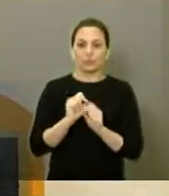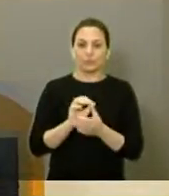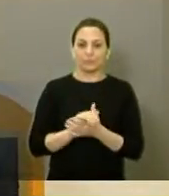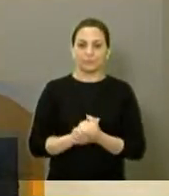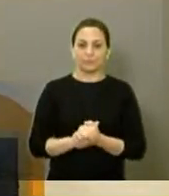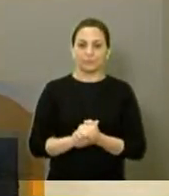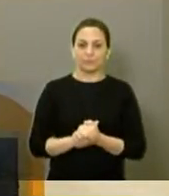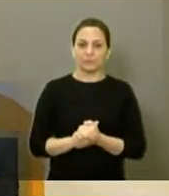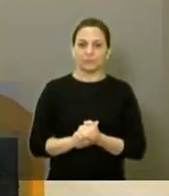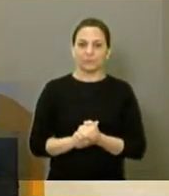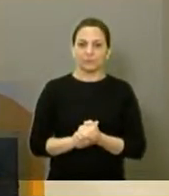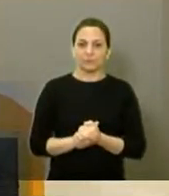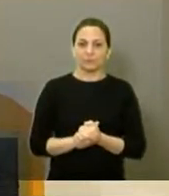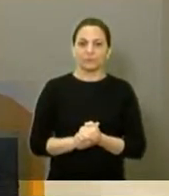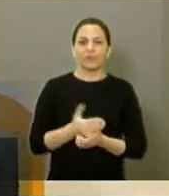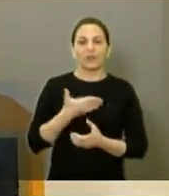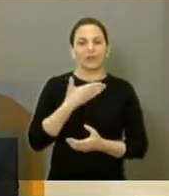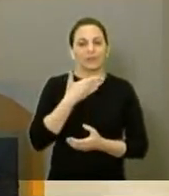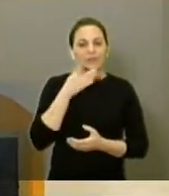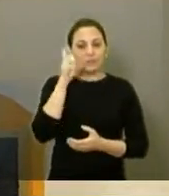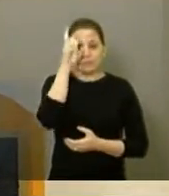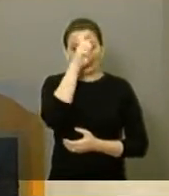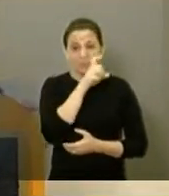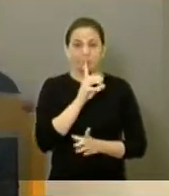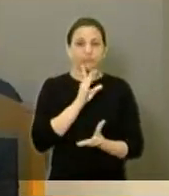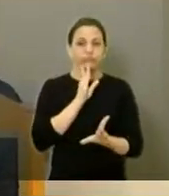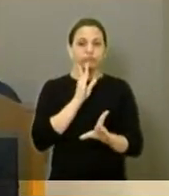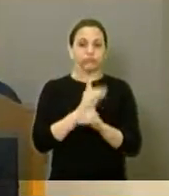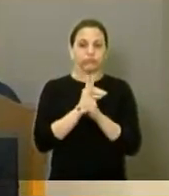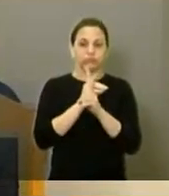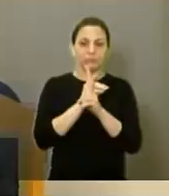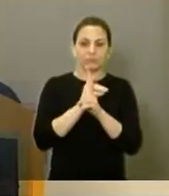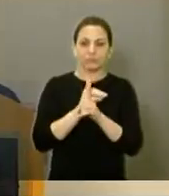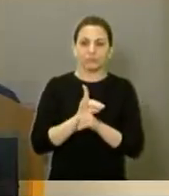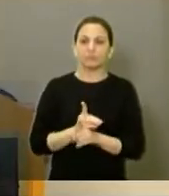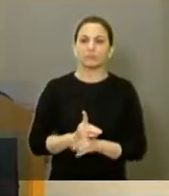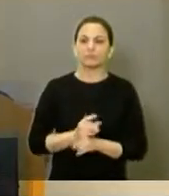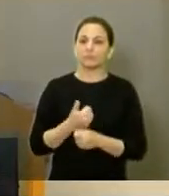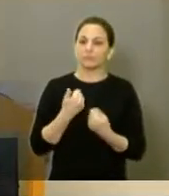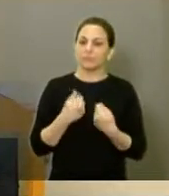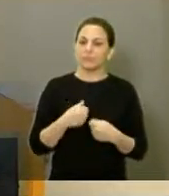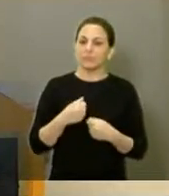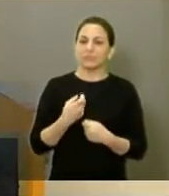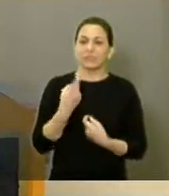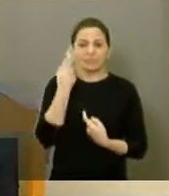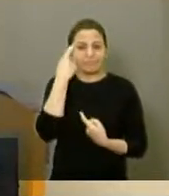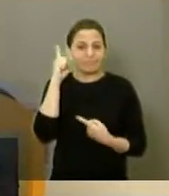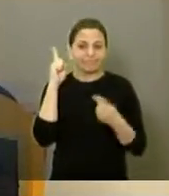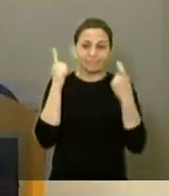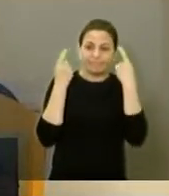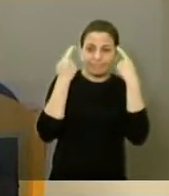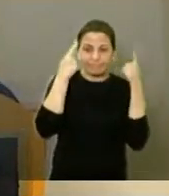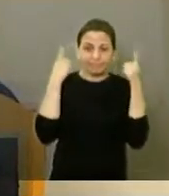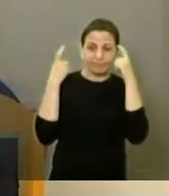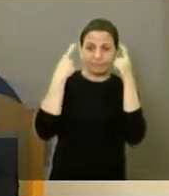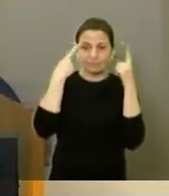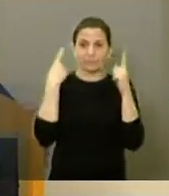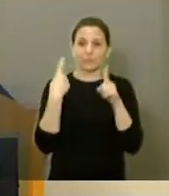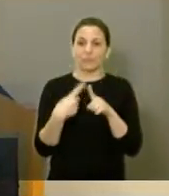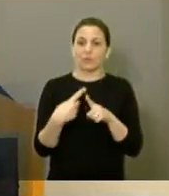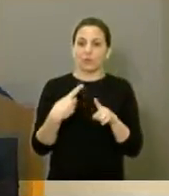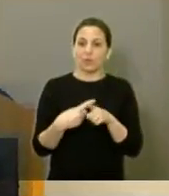não vai ser fácil vai ter que ser muito criativo porque